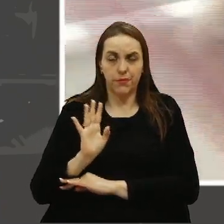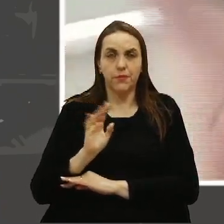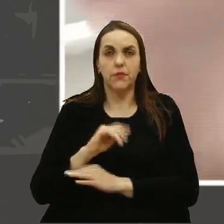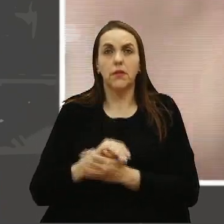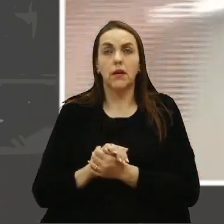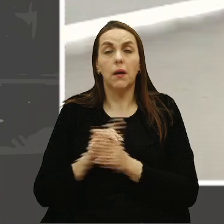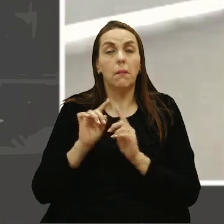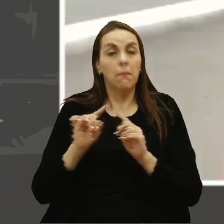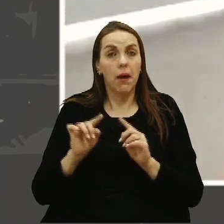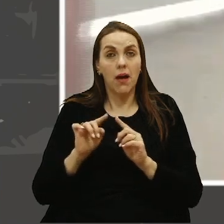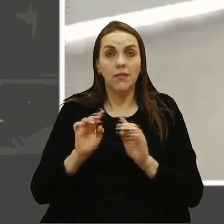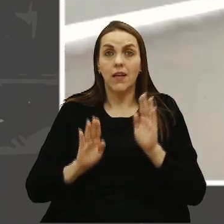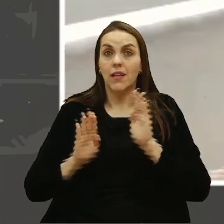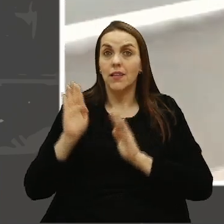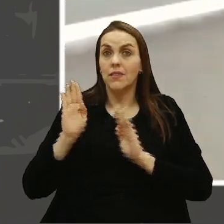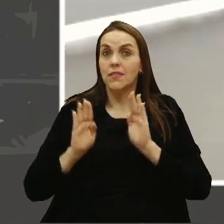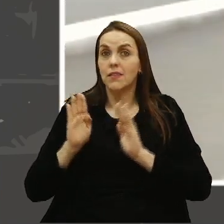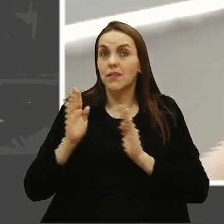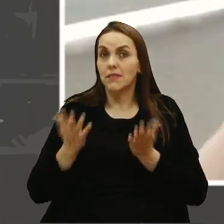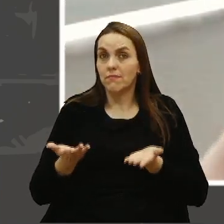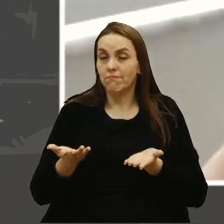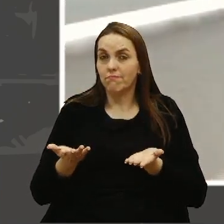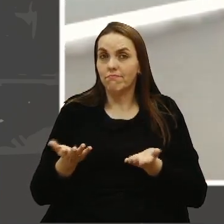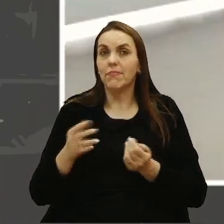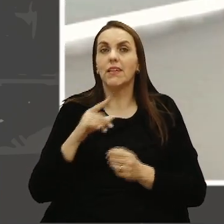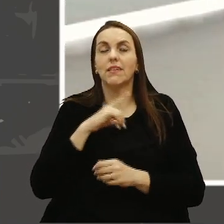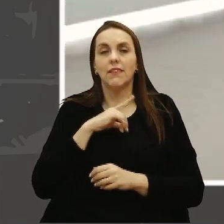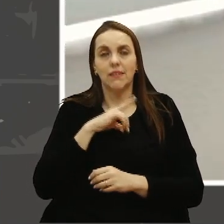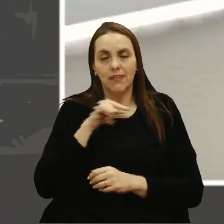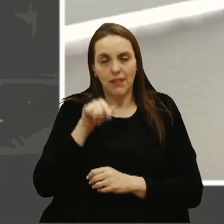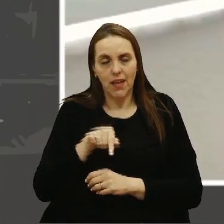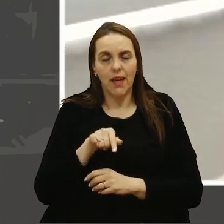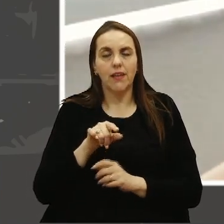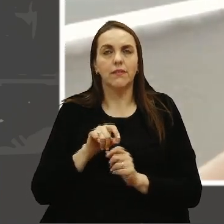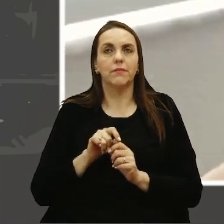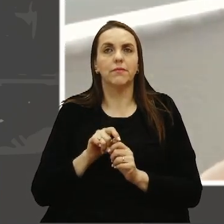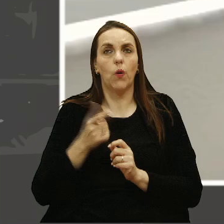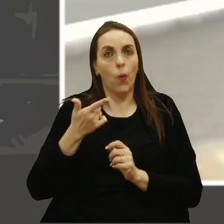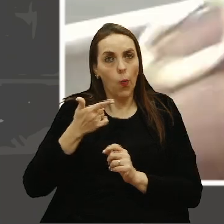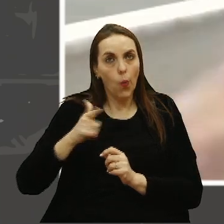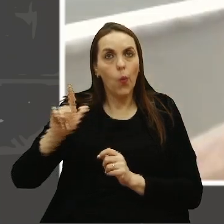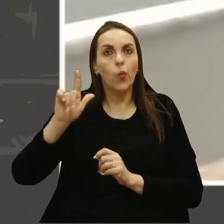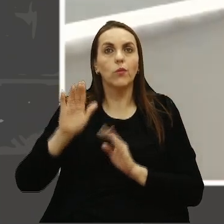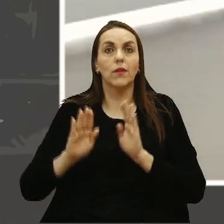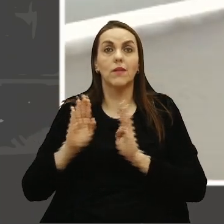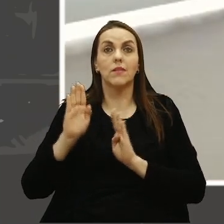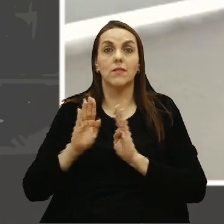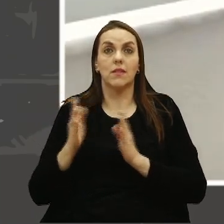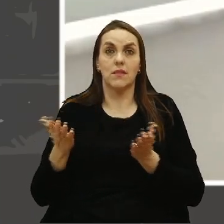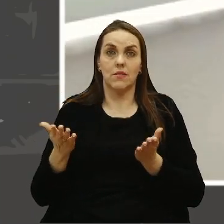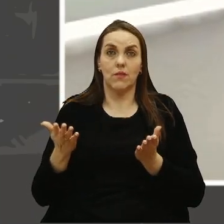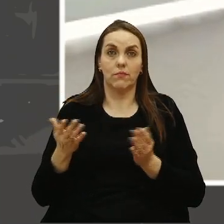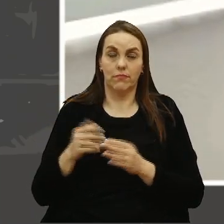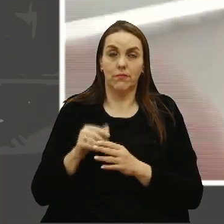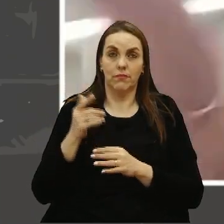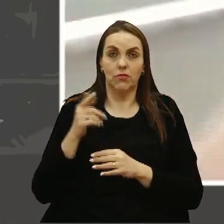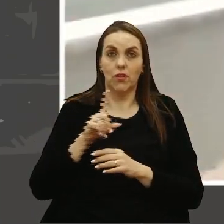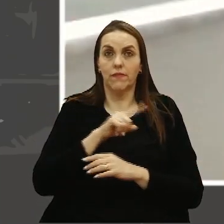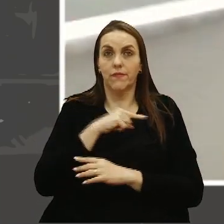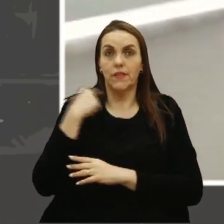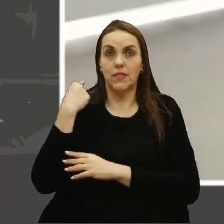mas foi uma licitação. Nós temos que fazer outra licitação quando vencer esse